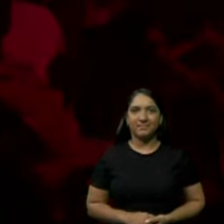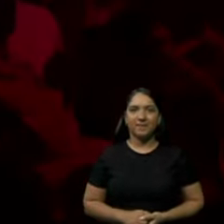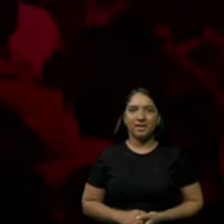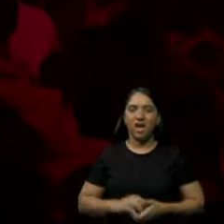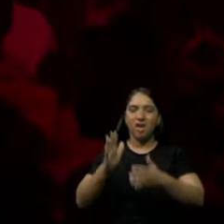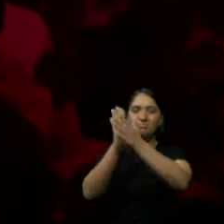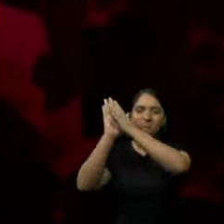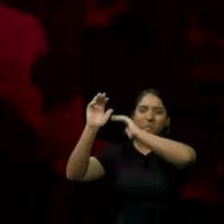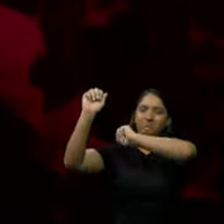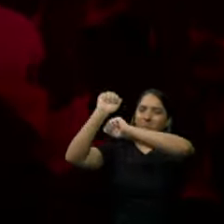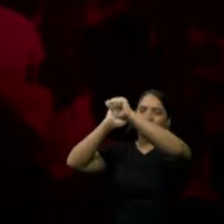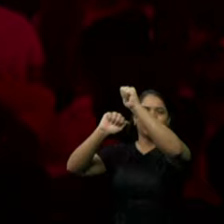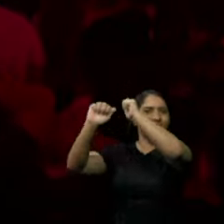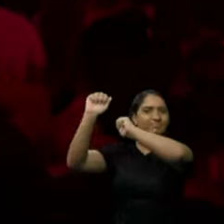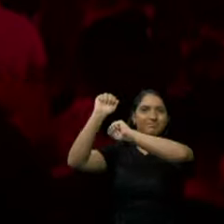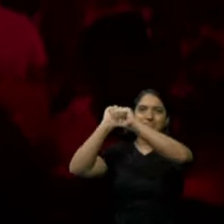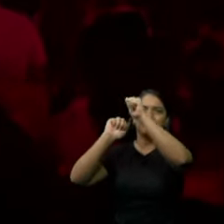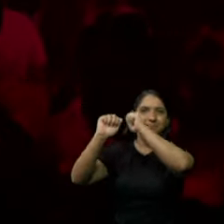Oi Júlia